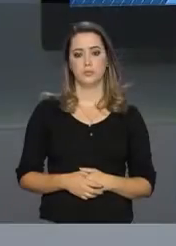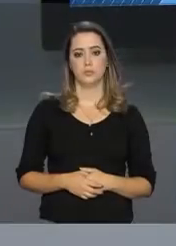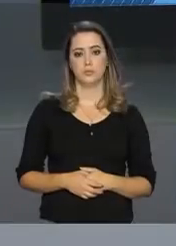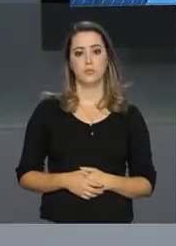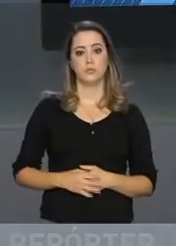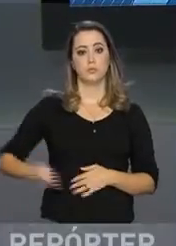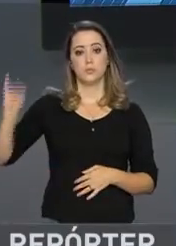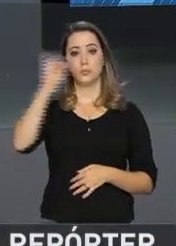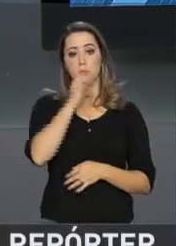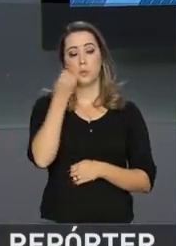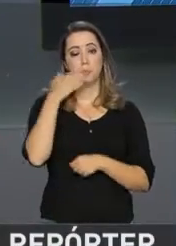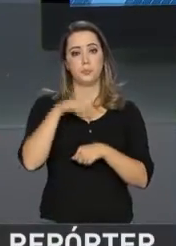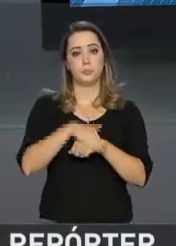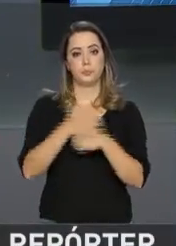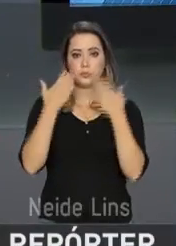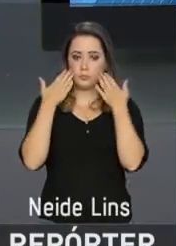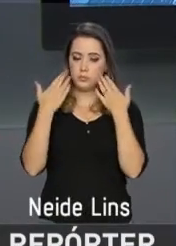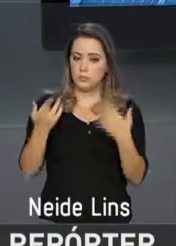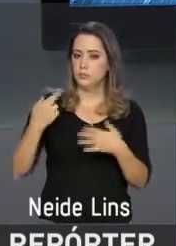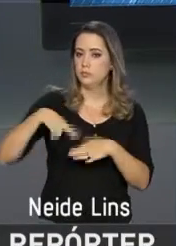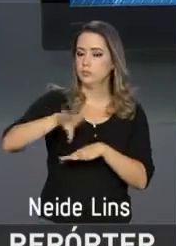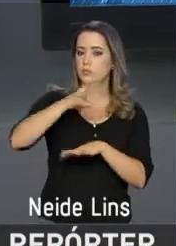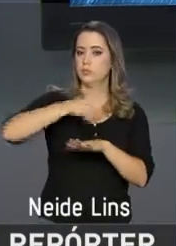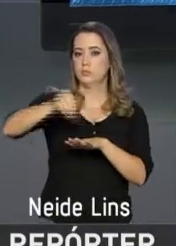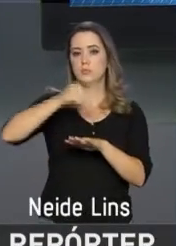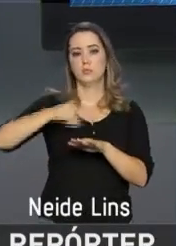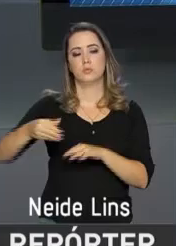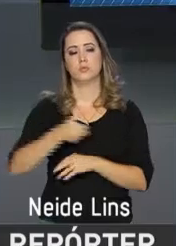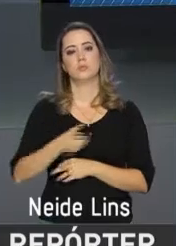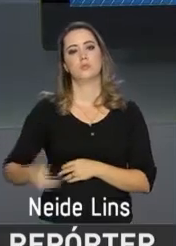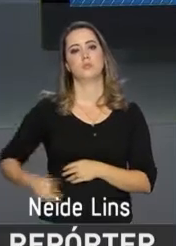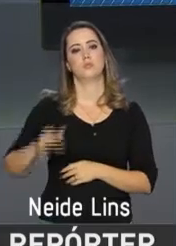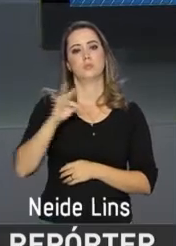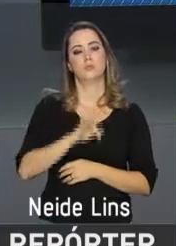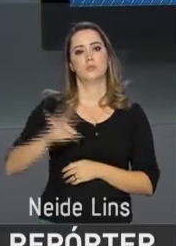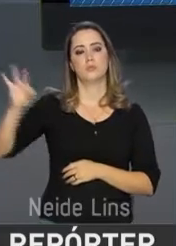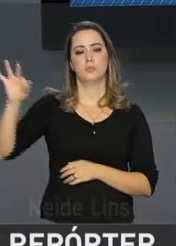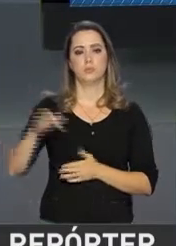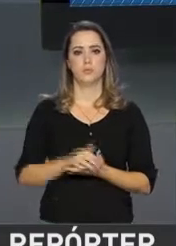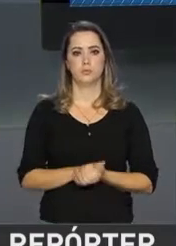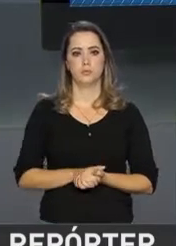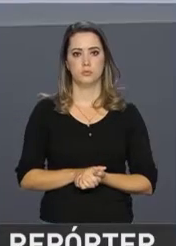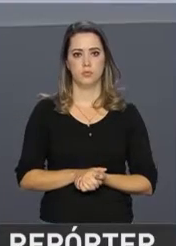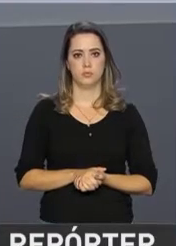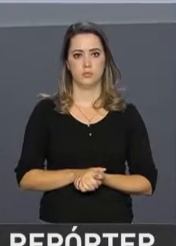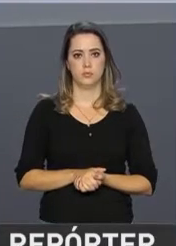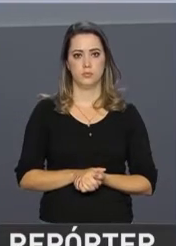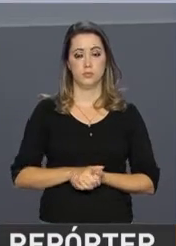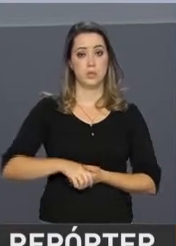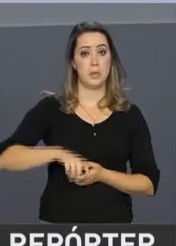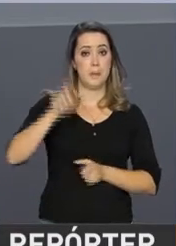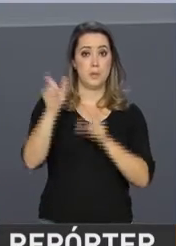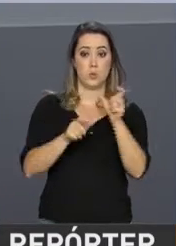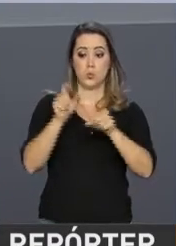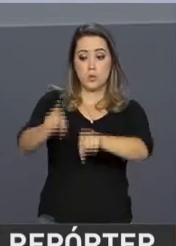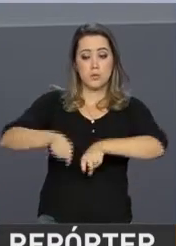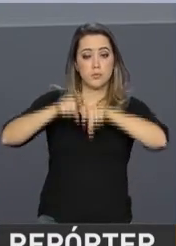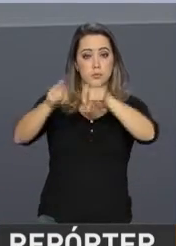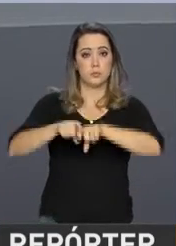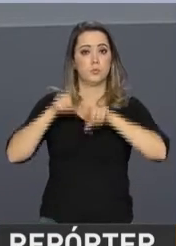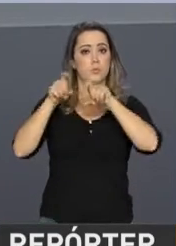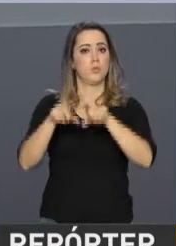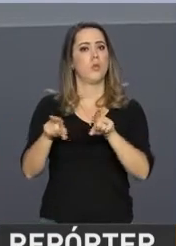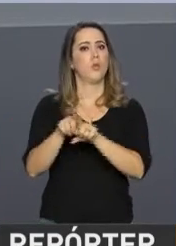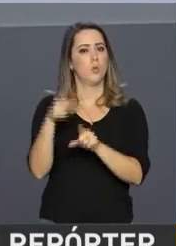olá boa noite começa agora o repórter nbr com as notícias do governo federal milhares de agricultores familiares